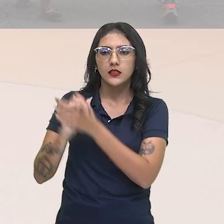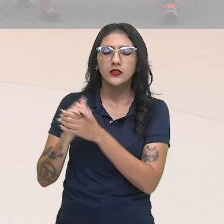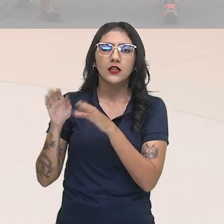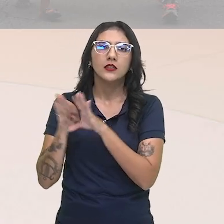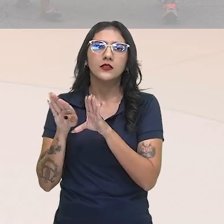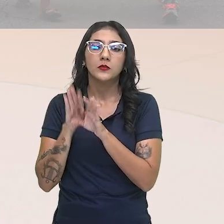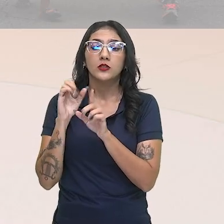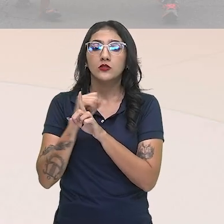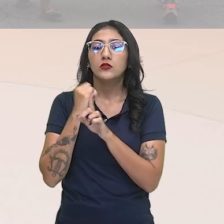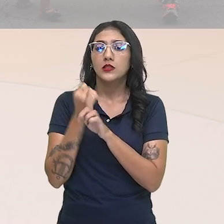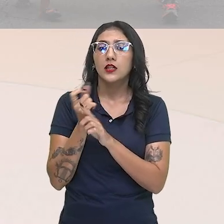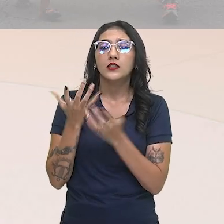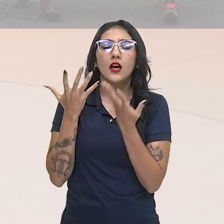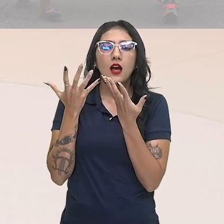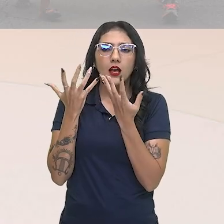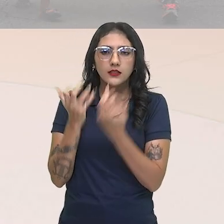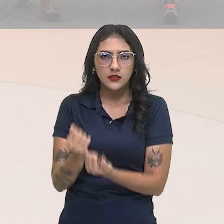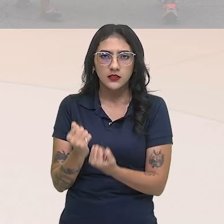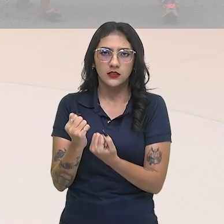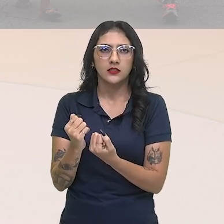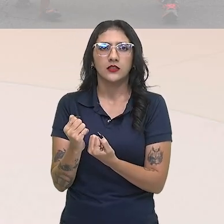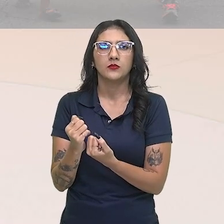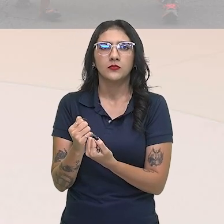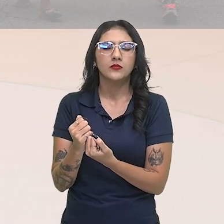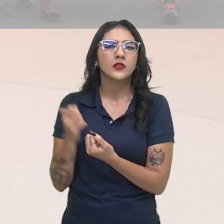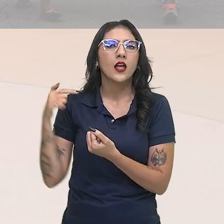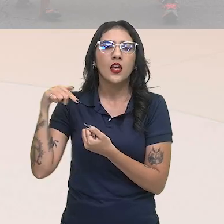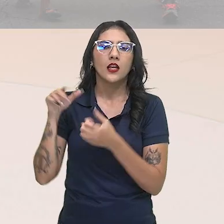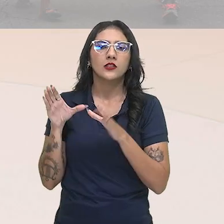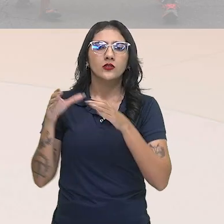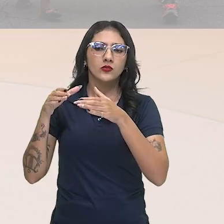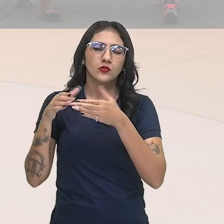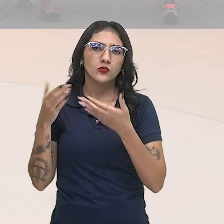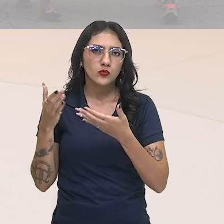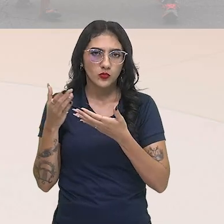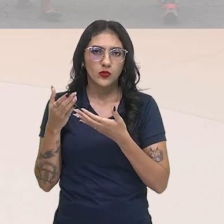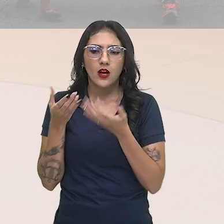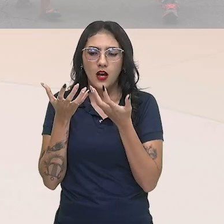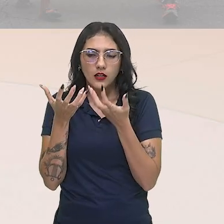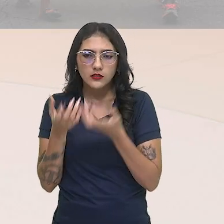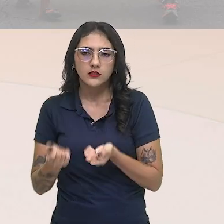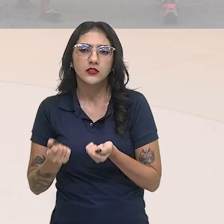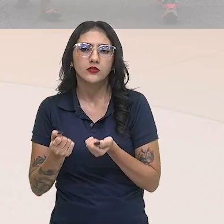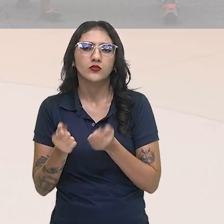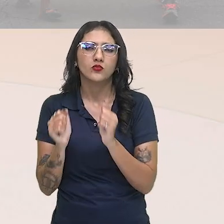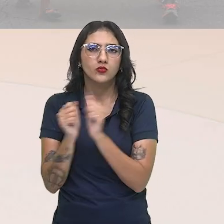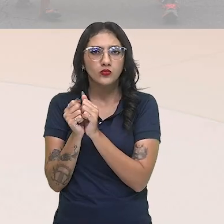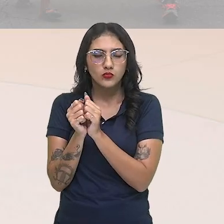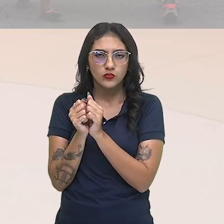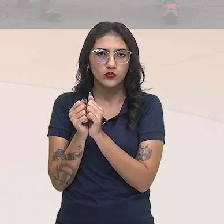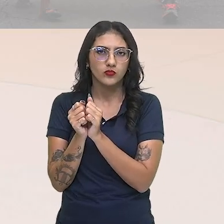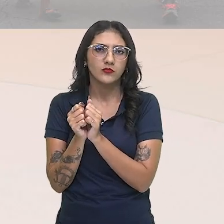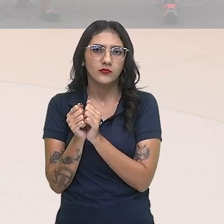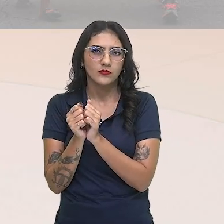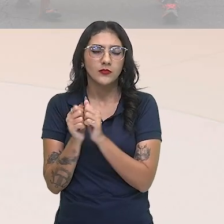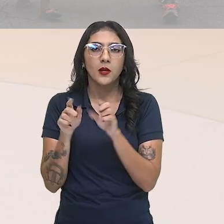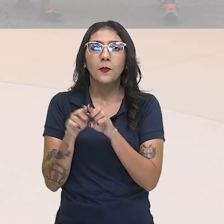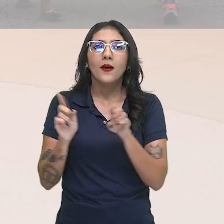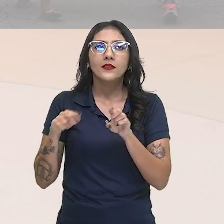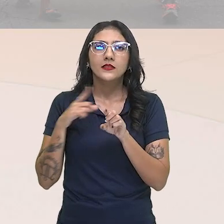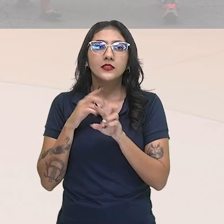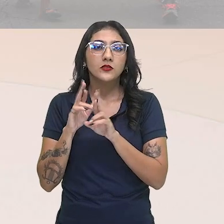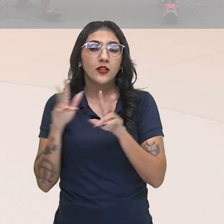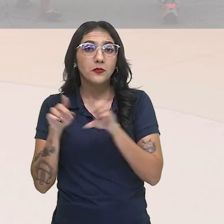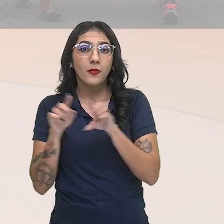aceite como cidadãos que têm direito a serem diferentes, desde que